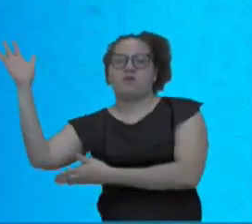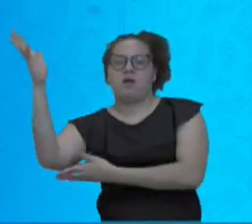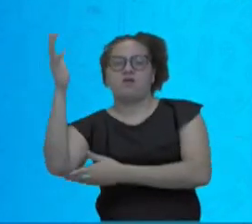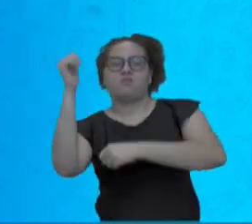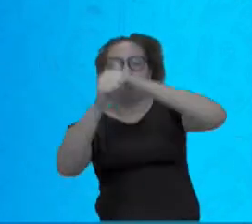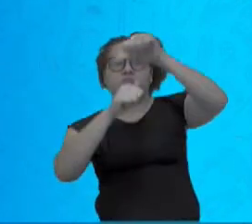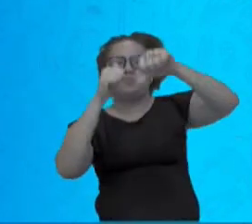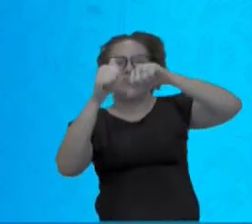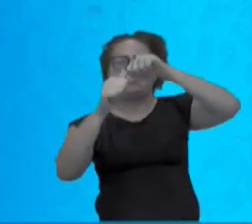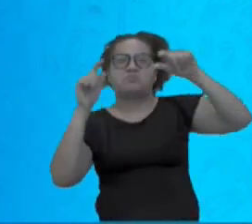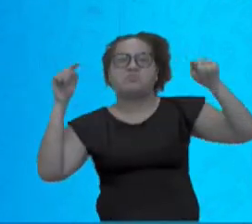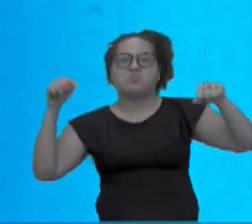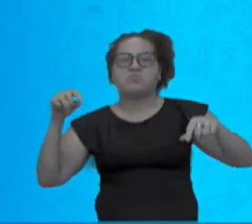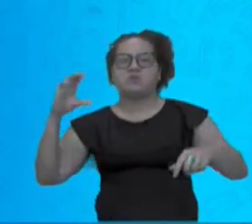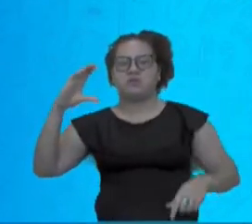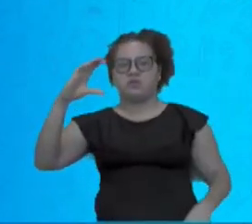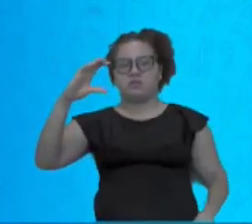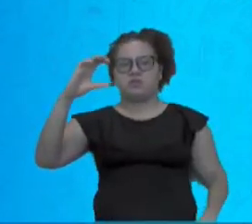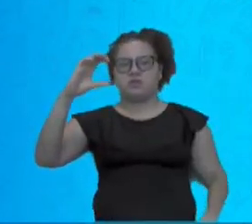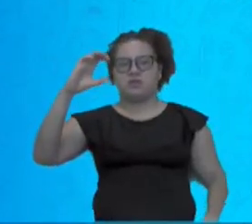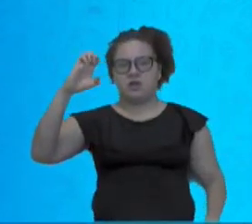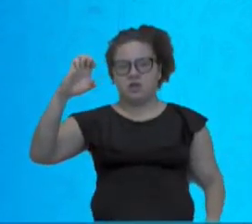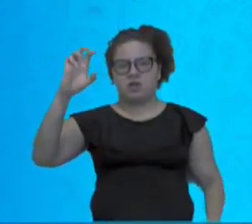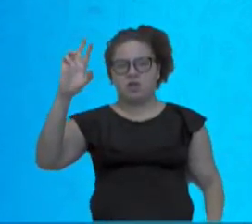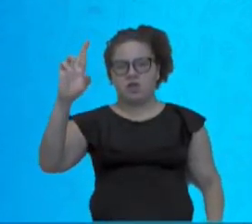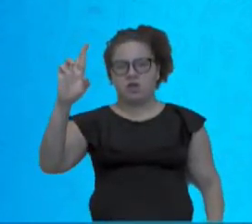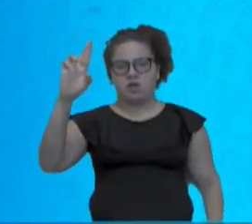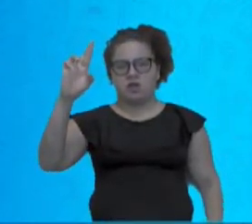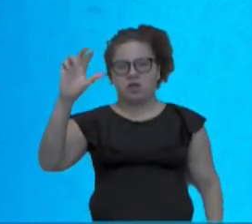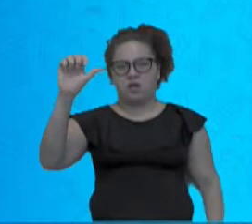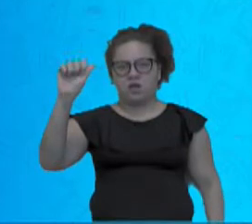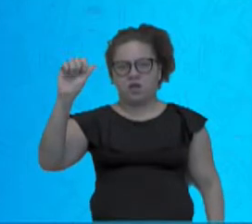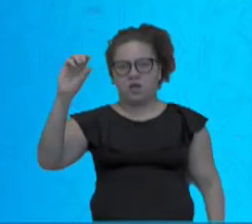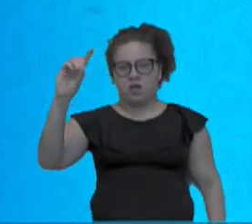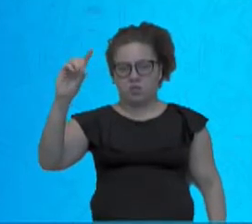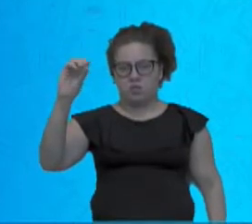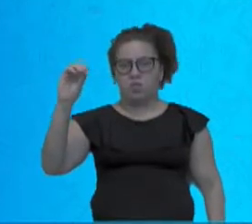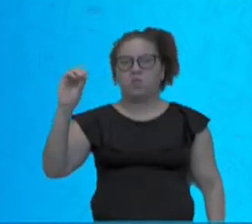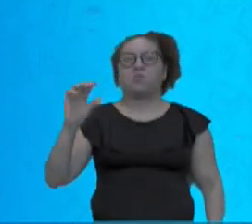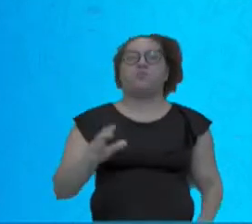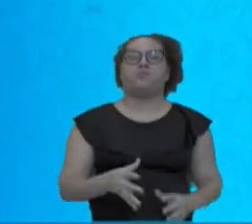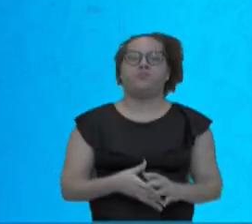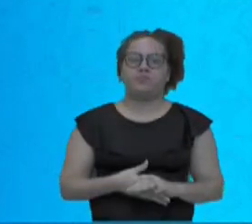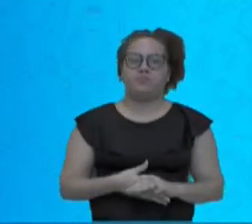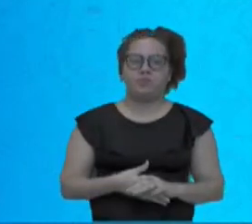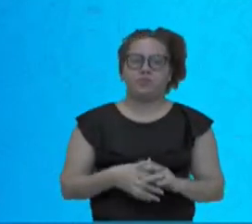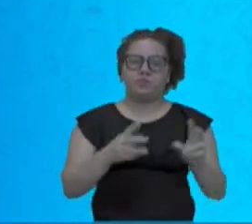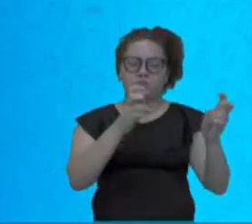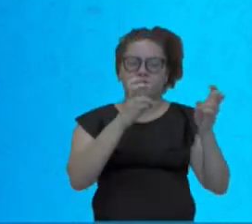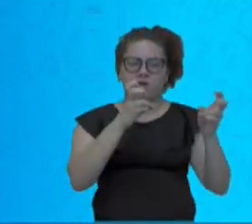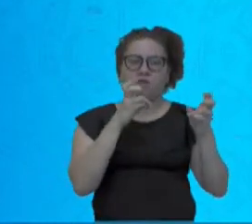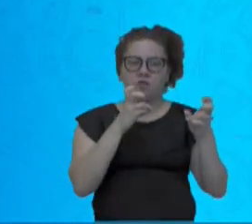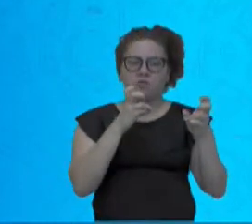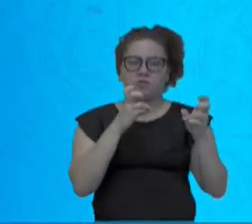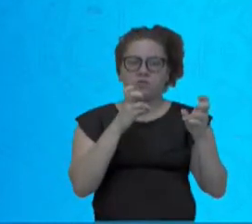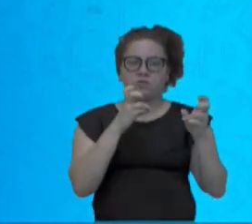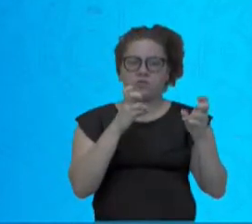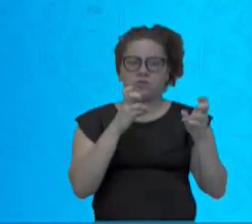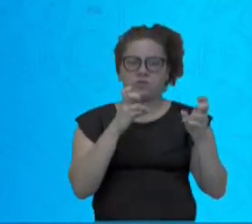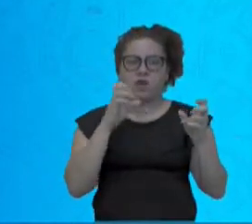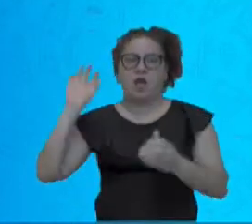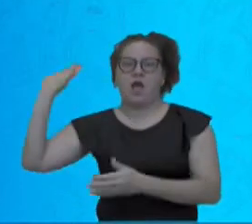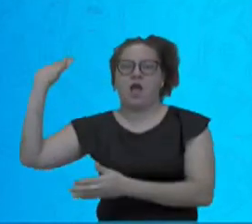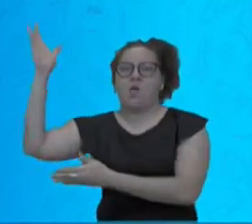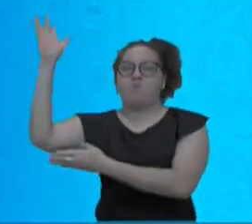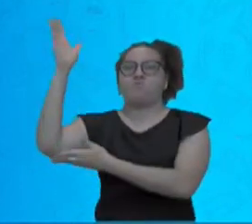o cerrado. E o que nós observamos? No cerrado, as árvores